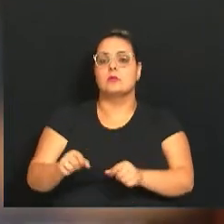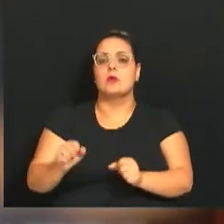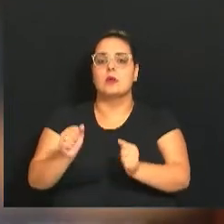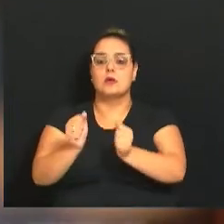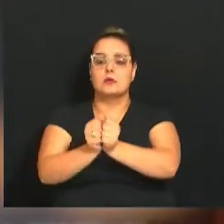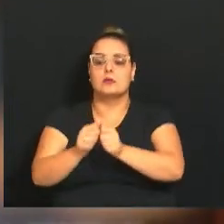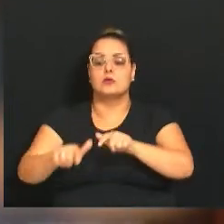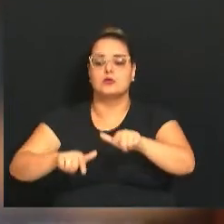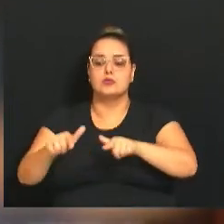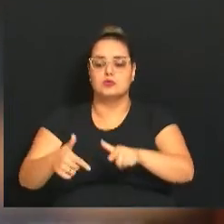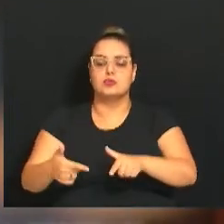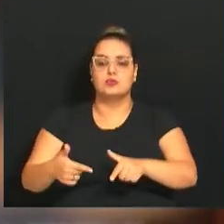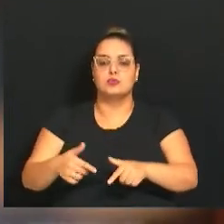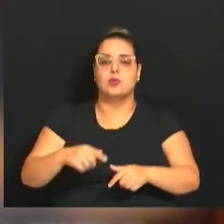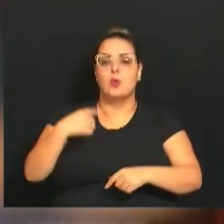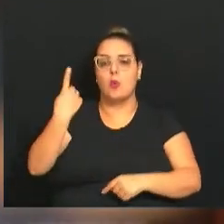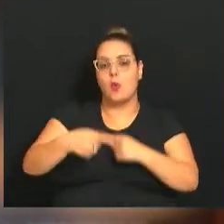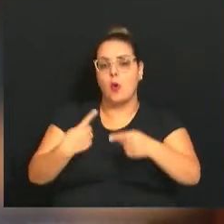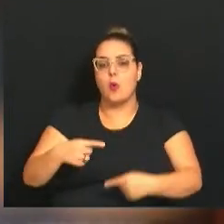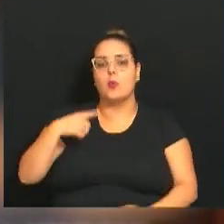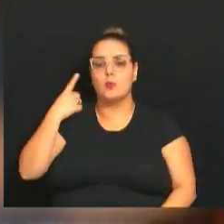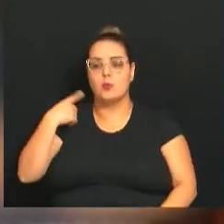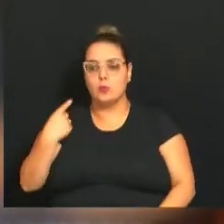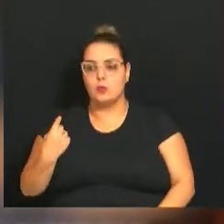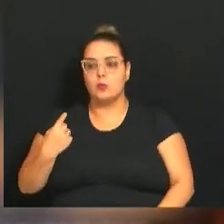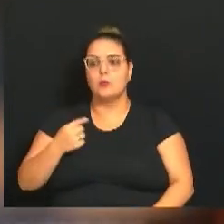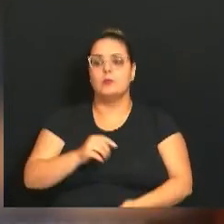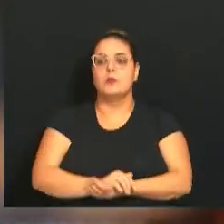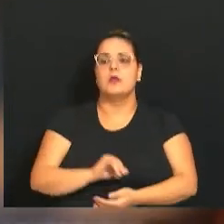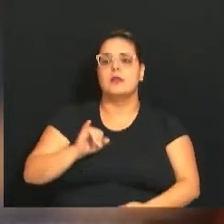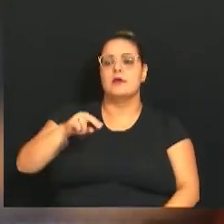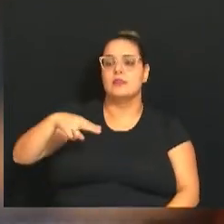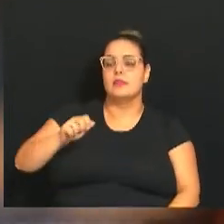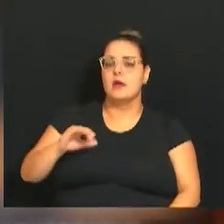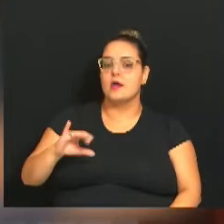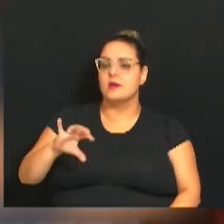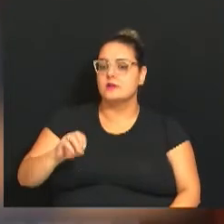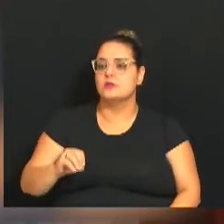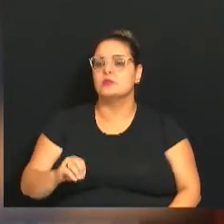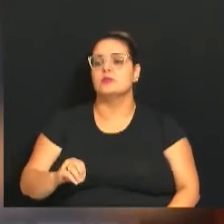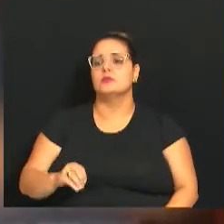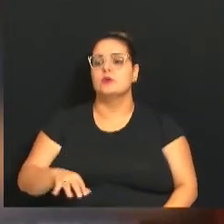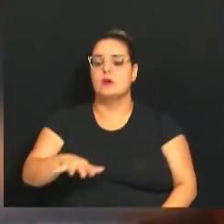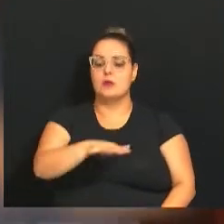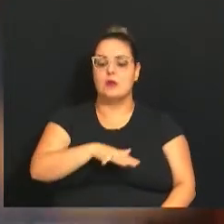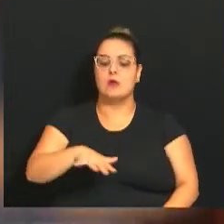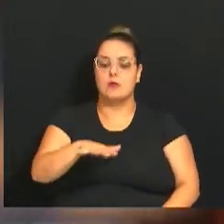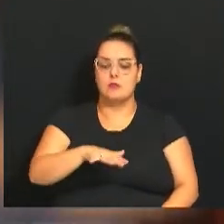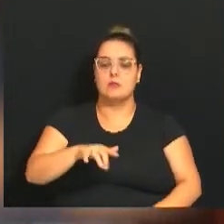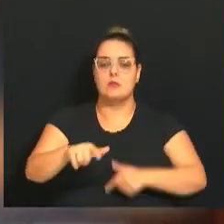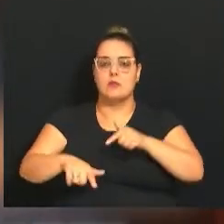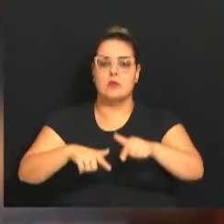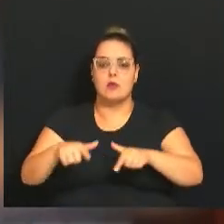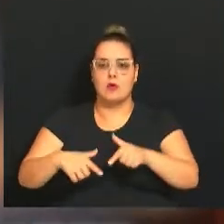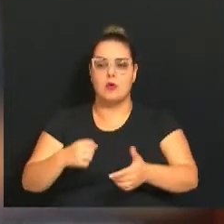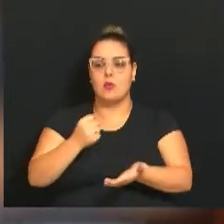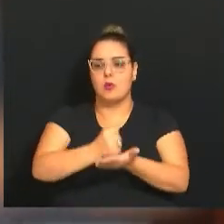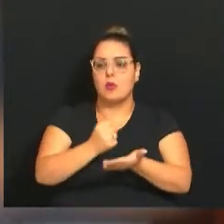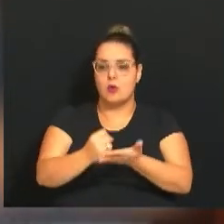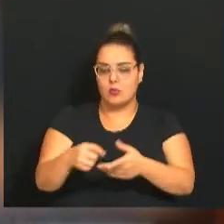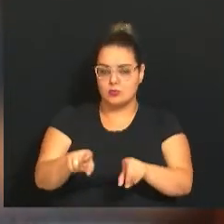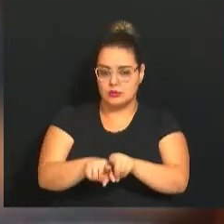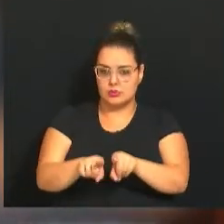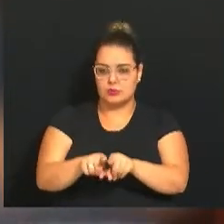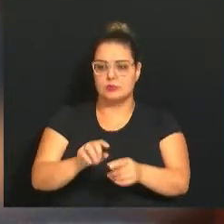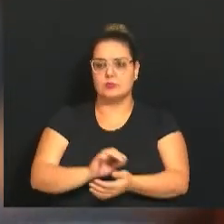IC Minaso, Sociedade de Advogados, e responsável pela área trabalhista e contratos.